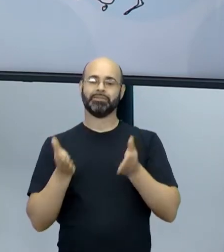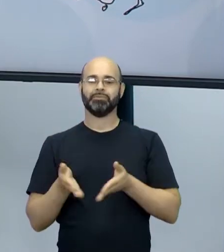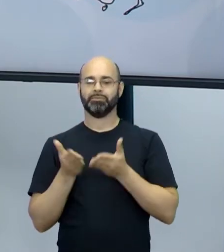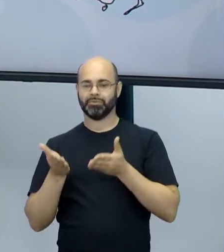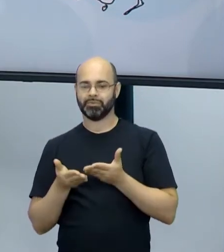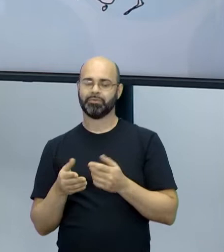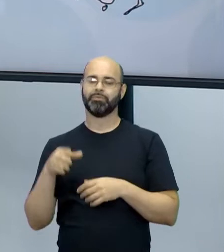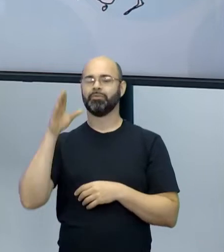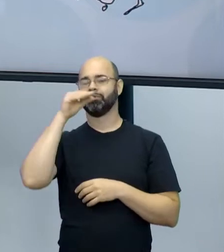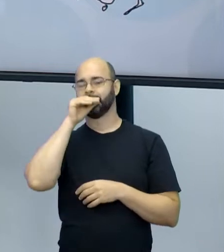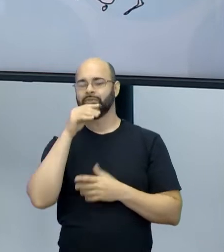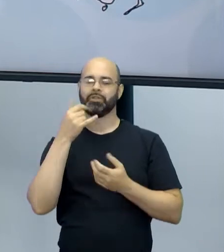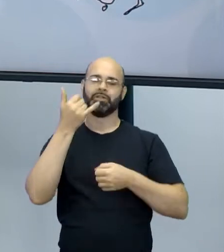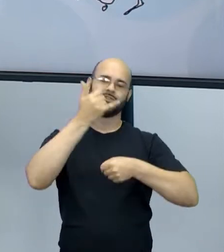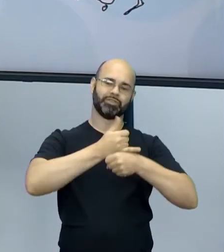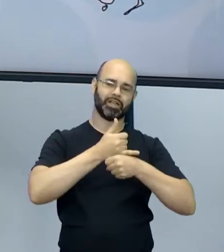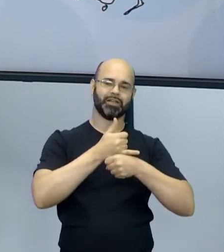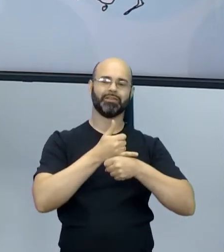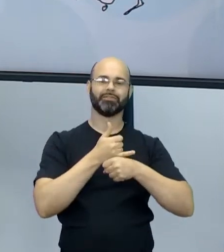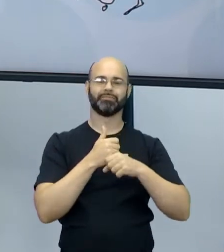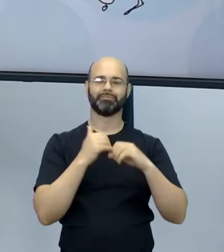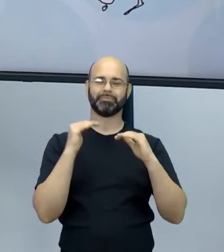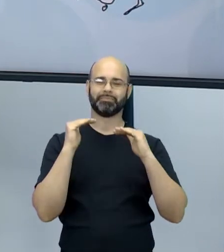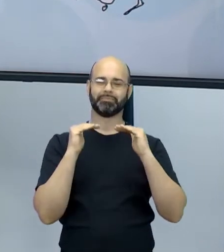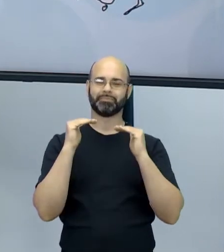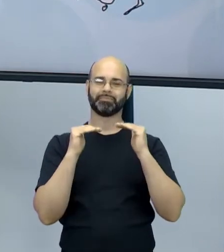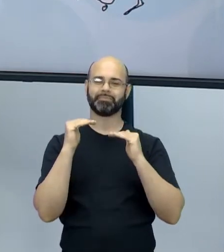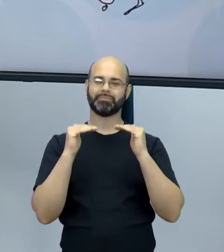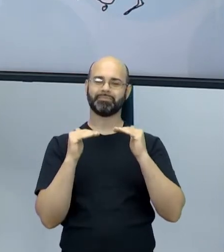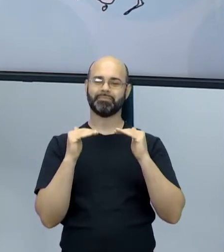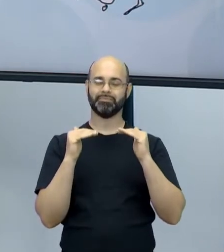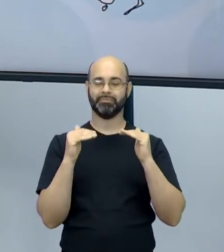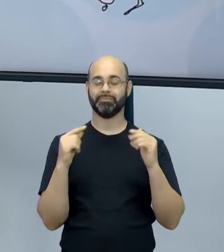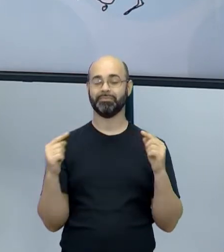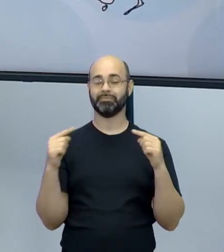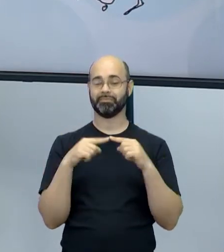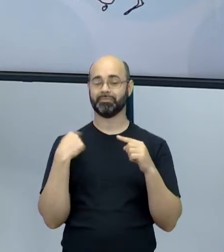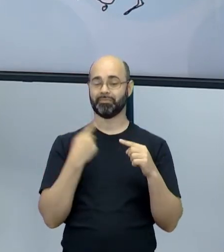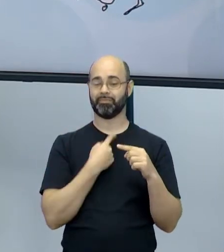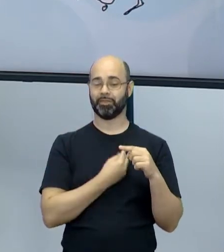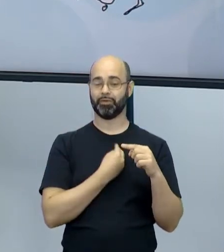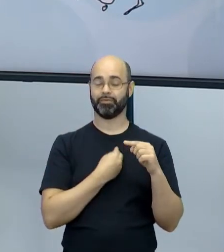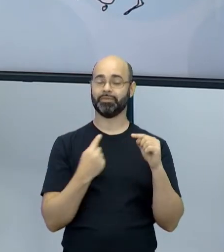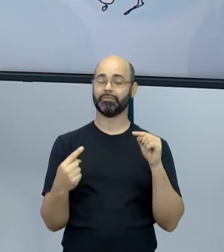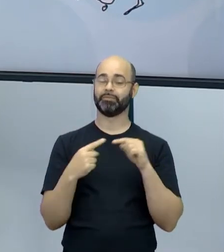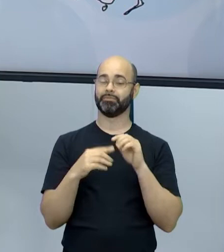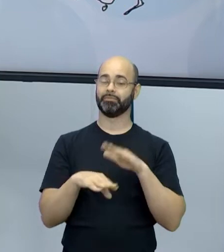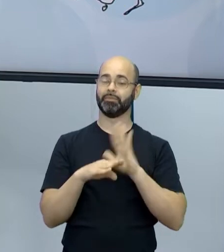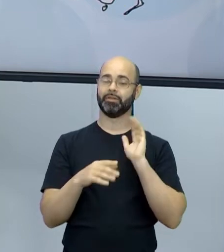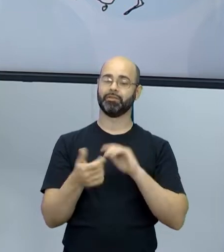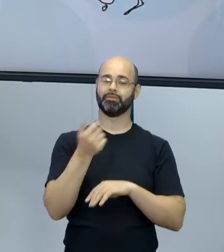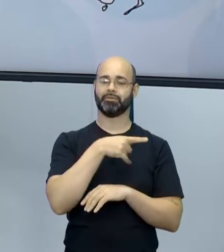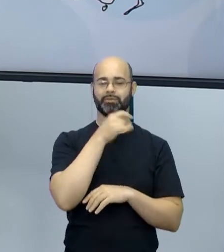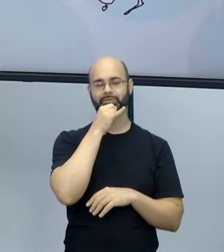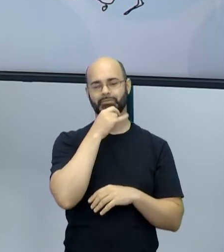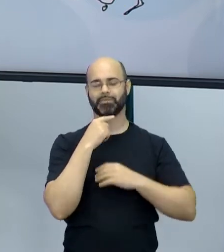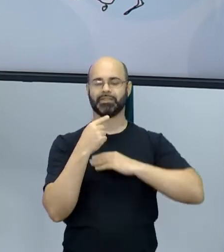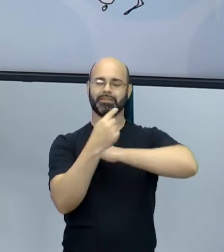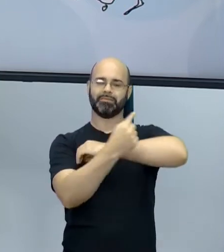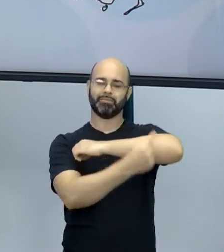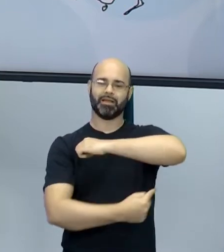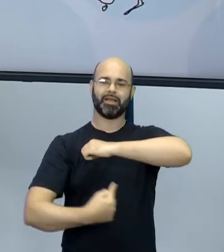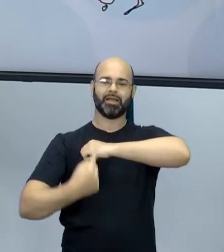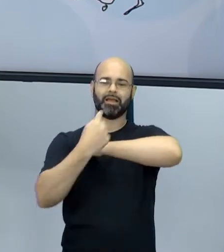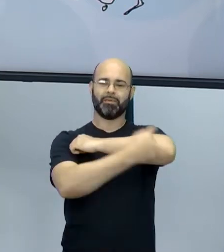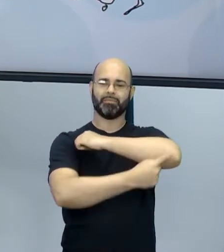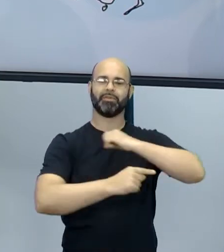funcionário e o patrão, essa distância social, esse debate é muito mais perto da nossa realidade do que o Capitão América, por exemplo. E a gente